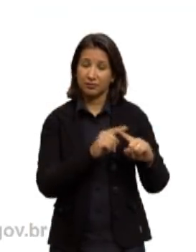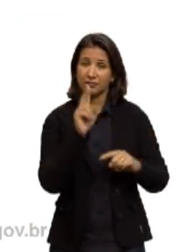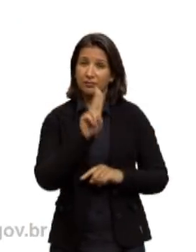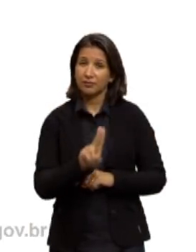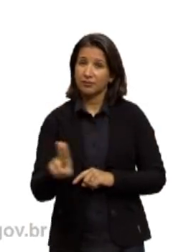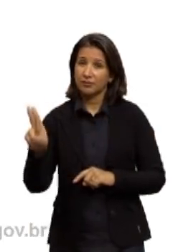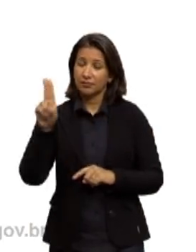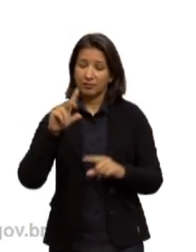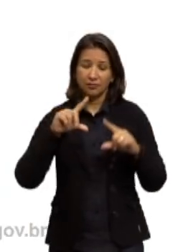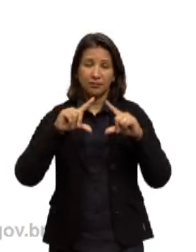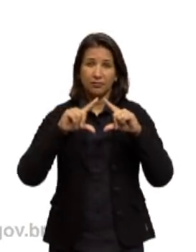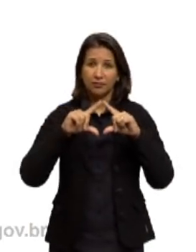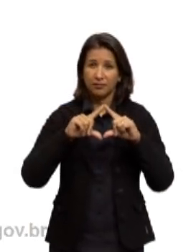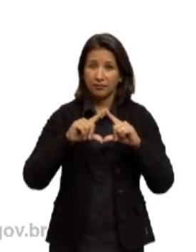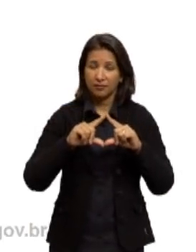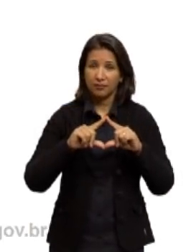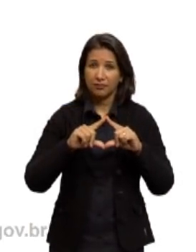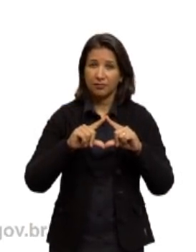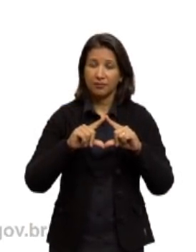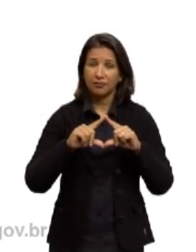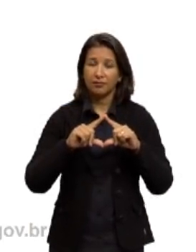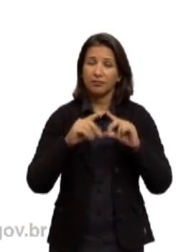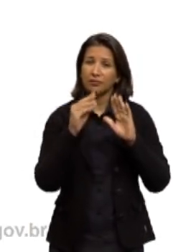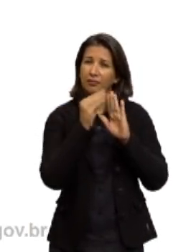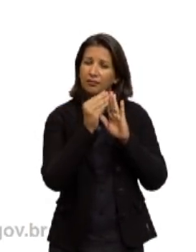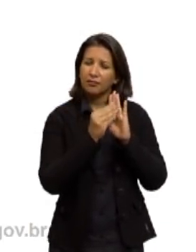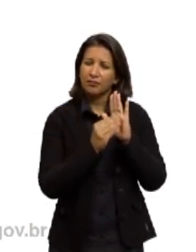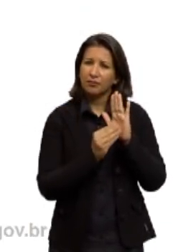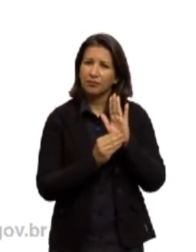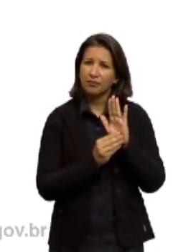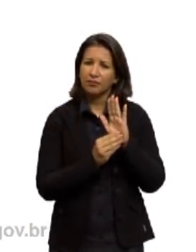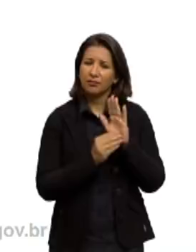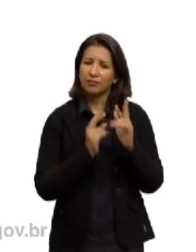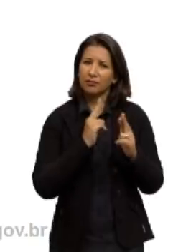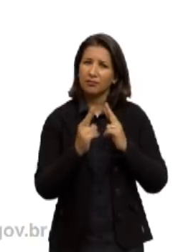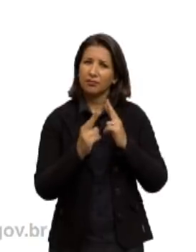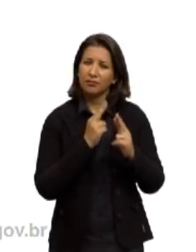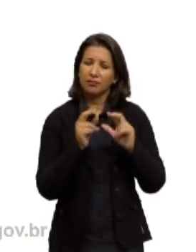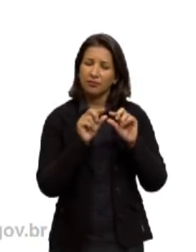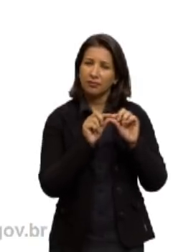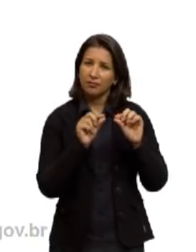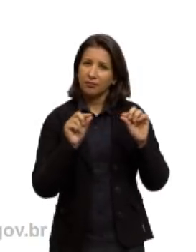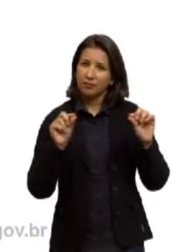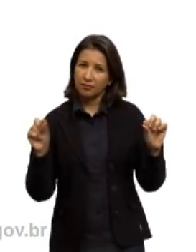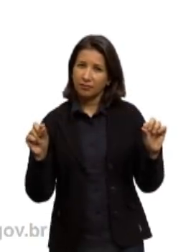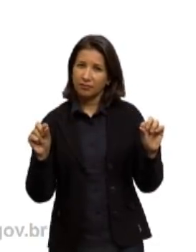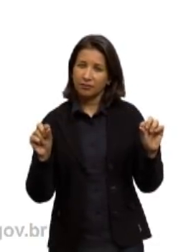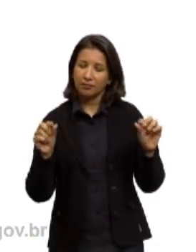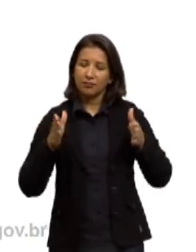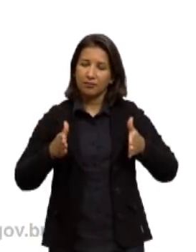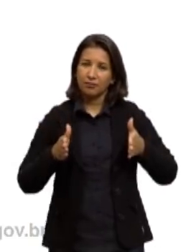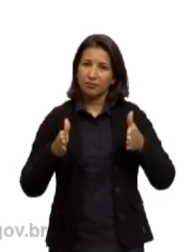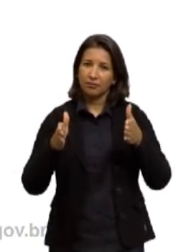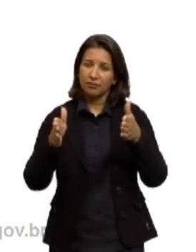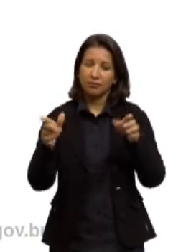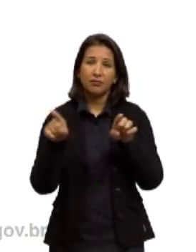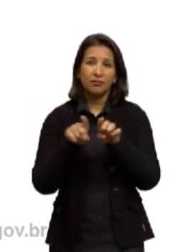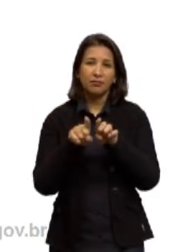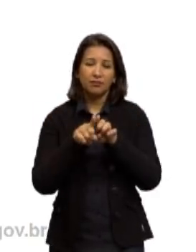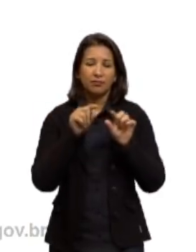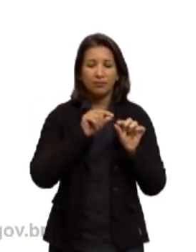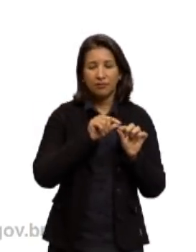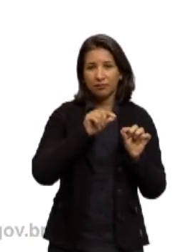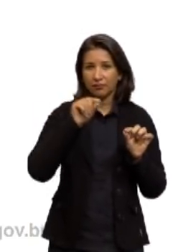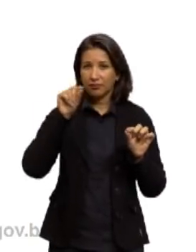geometria acerca de um conceito relacionado lá com as retas paralelas e retas transversais então vamos dar uma